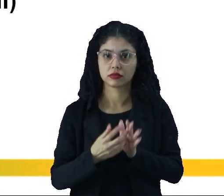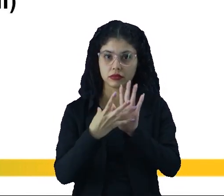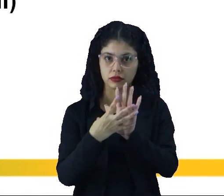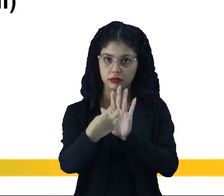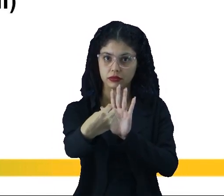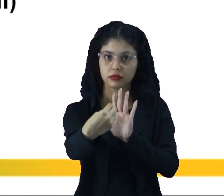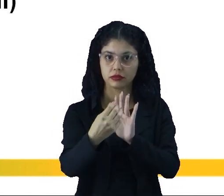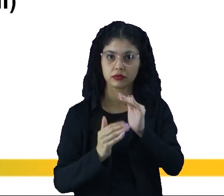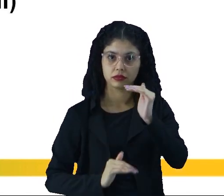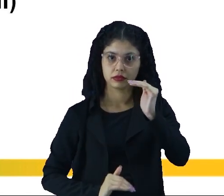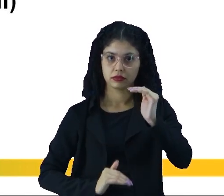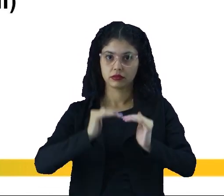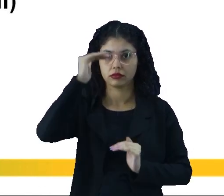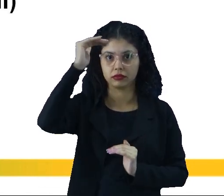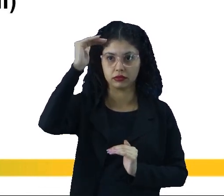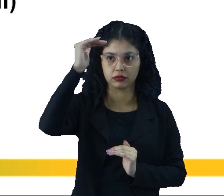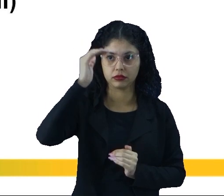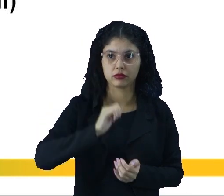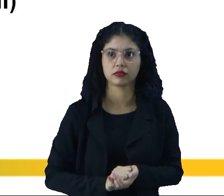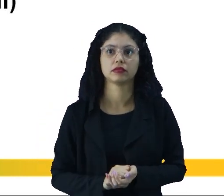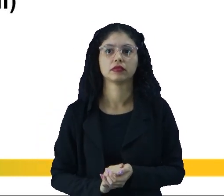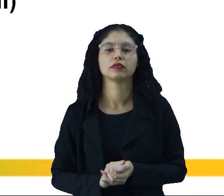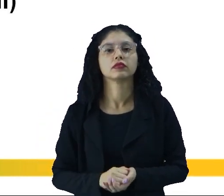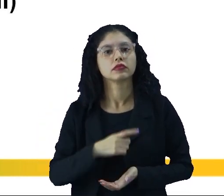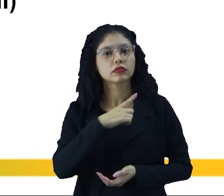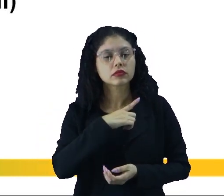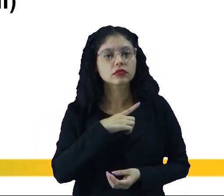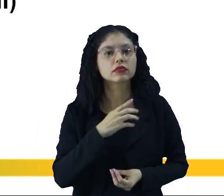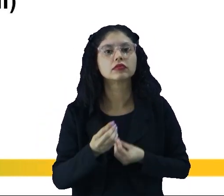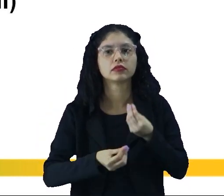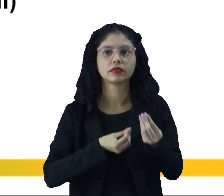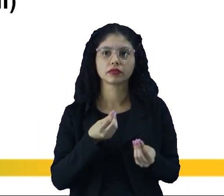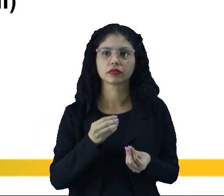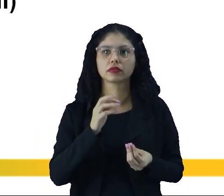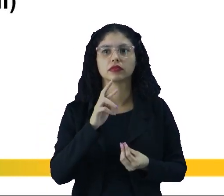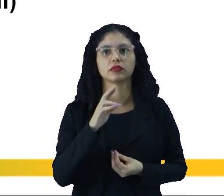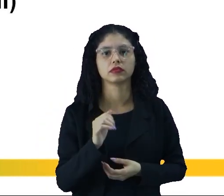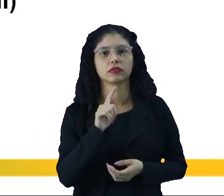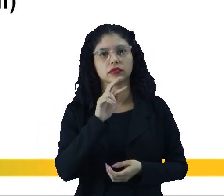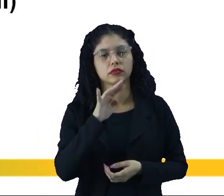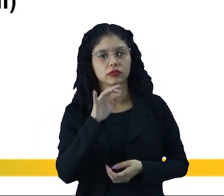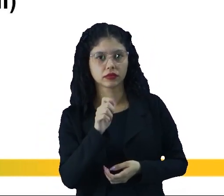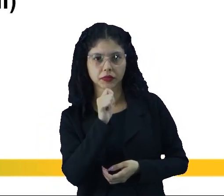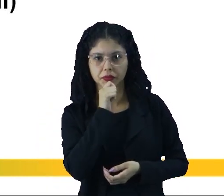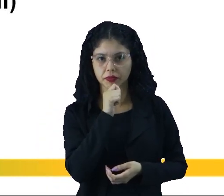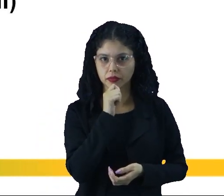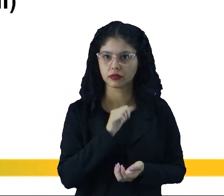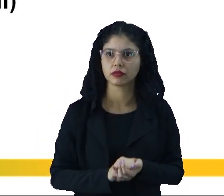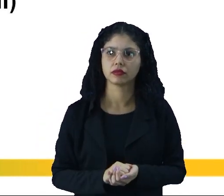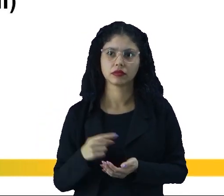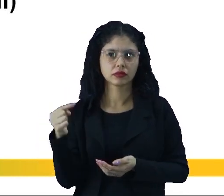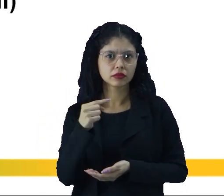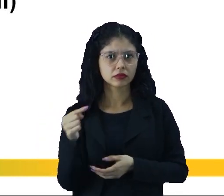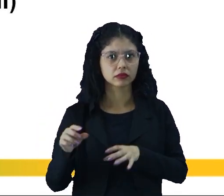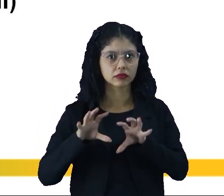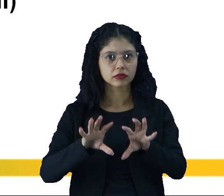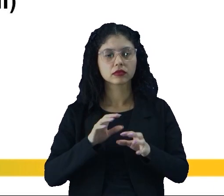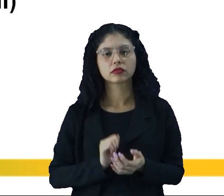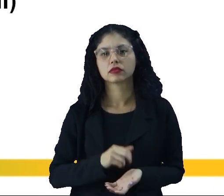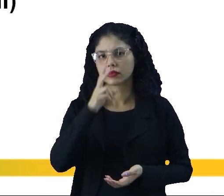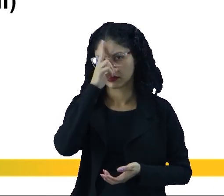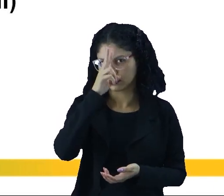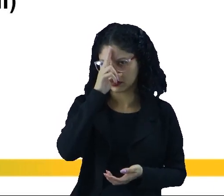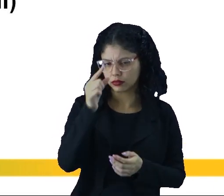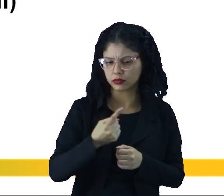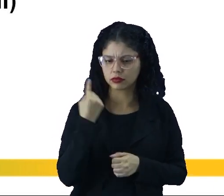lançado de baixo para cima. Então, ele está indo contra a gravidade. Por isso que o sinal ficou negativo ali. Lembra